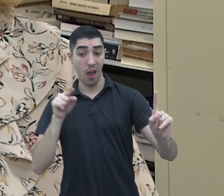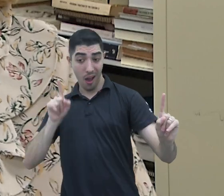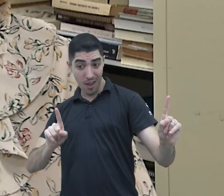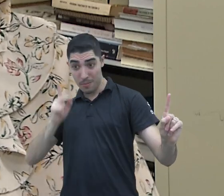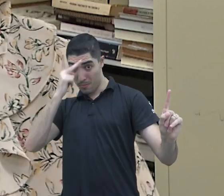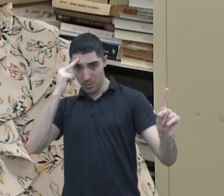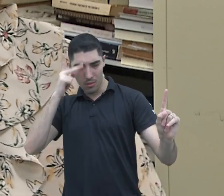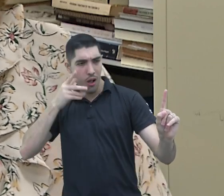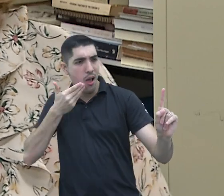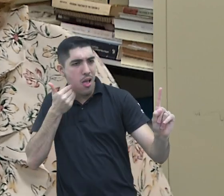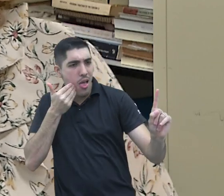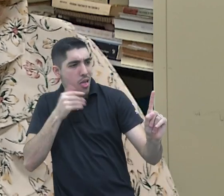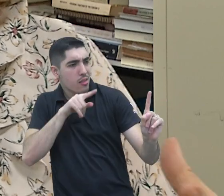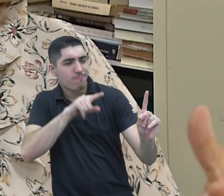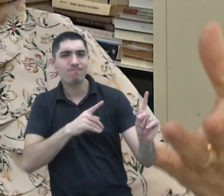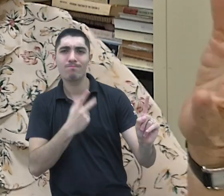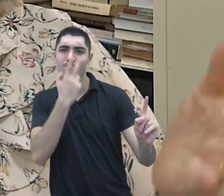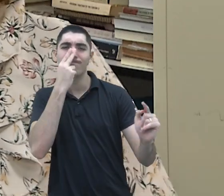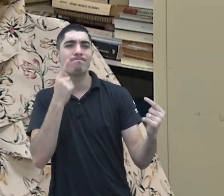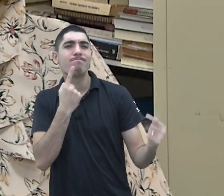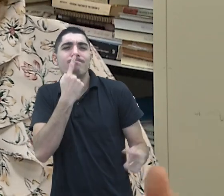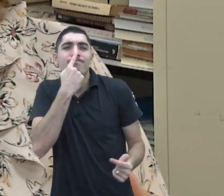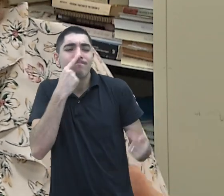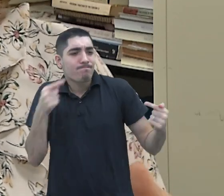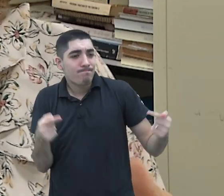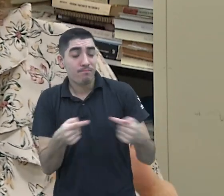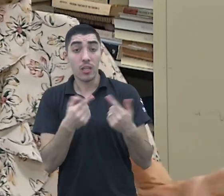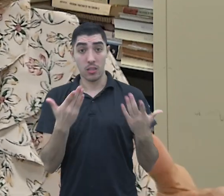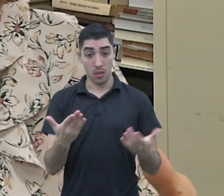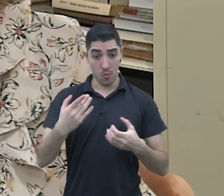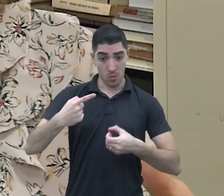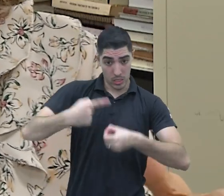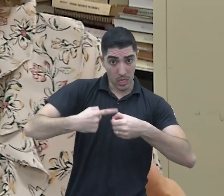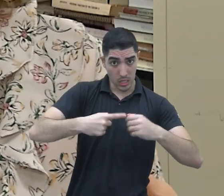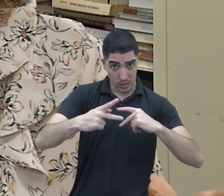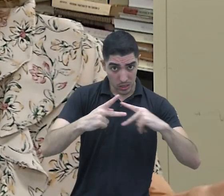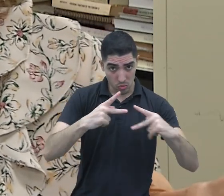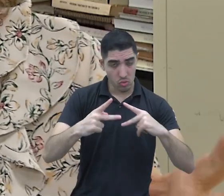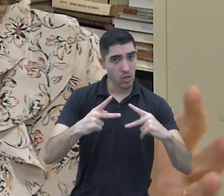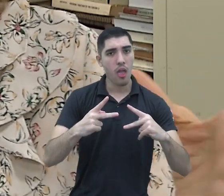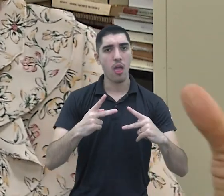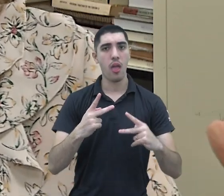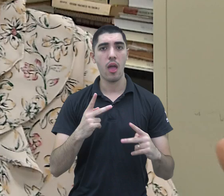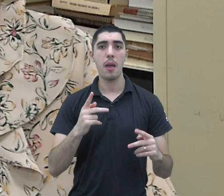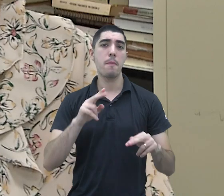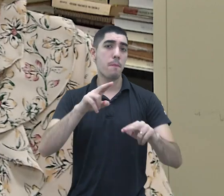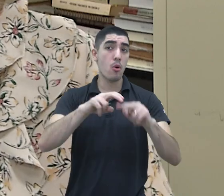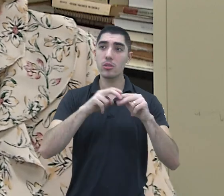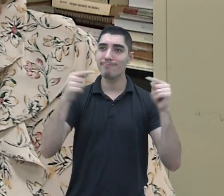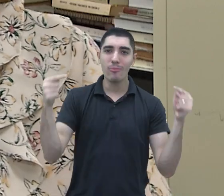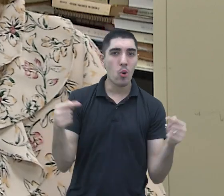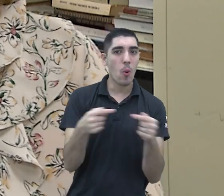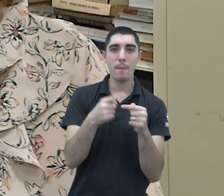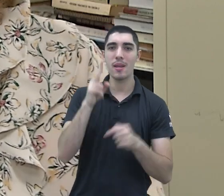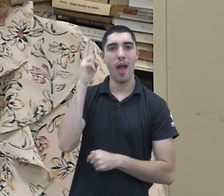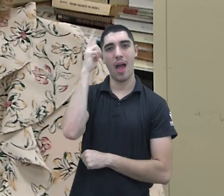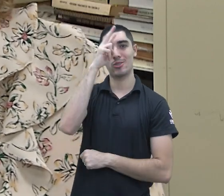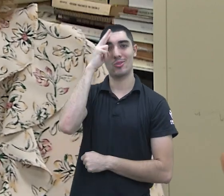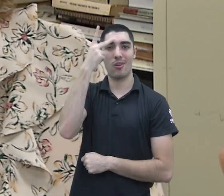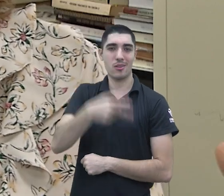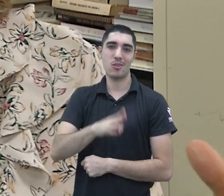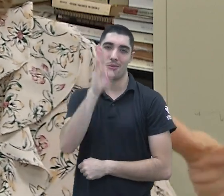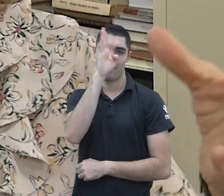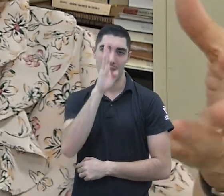por exemplo, que a história, né, de uma cidade, São José dos Campos, ela não está fora daquilo que ocorre